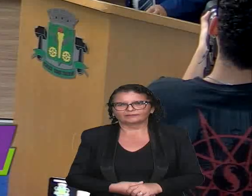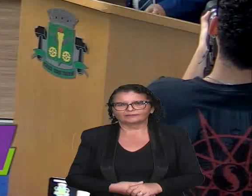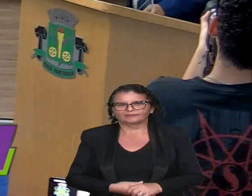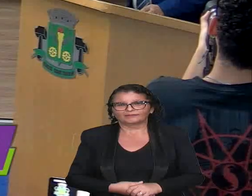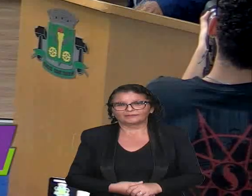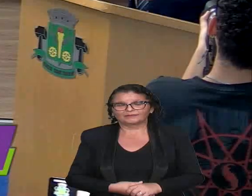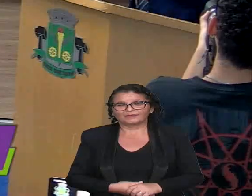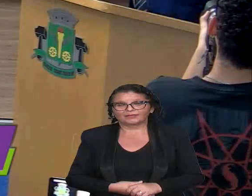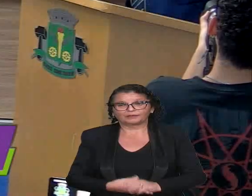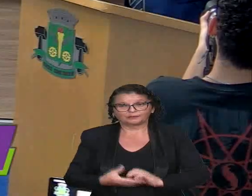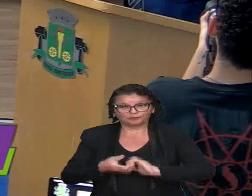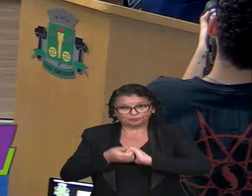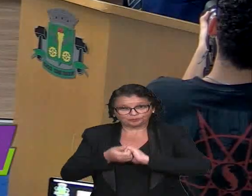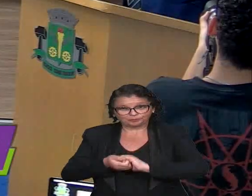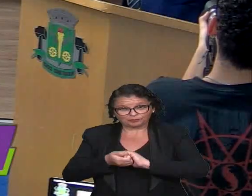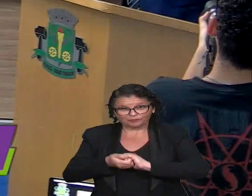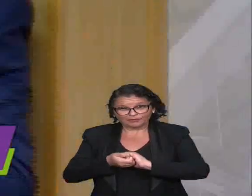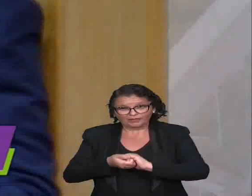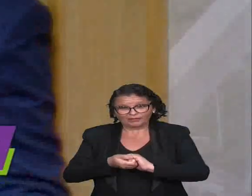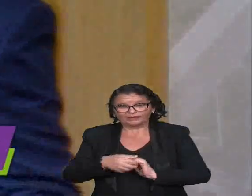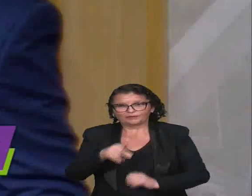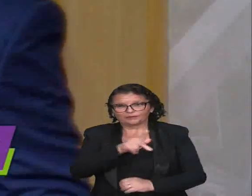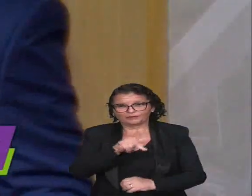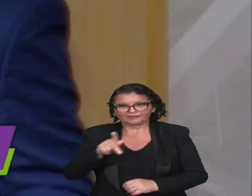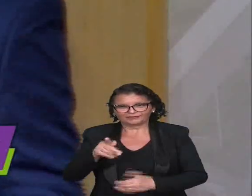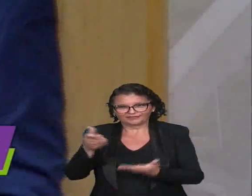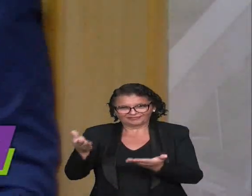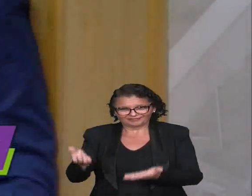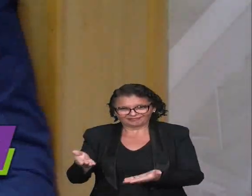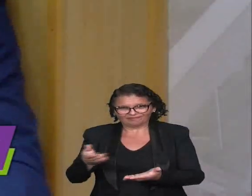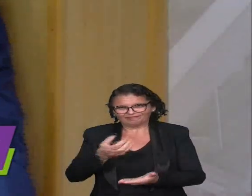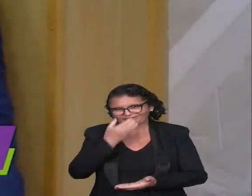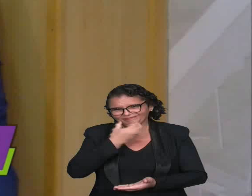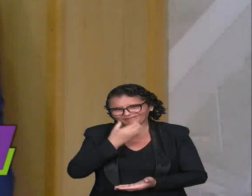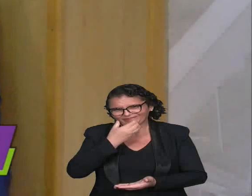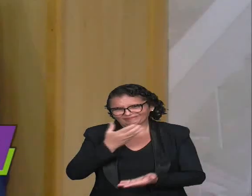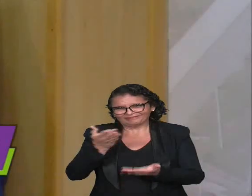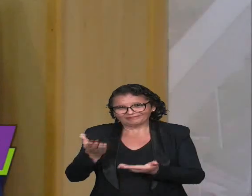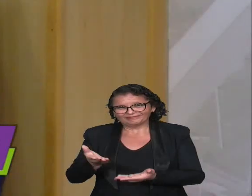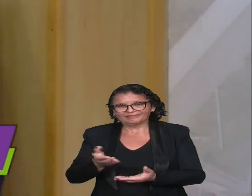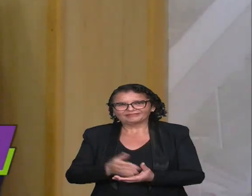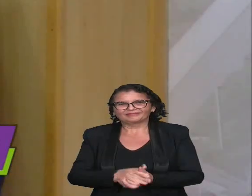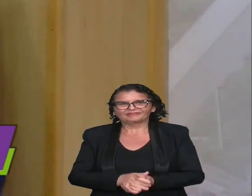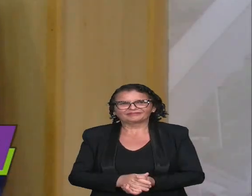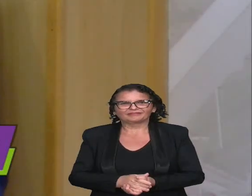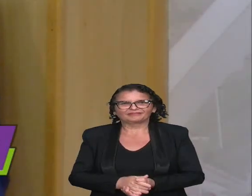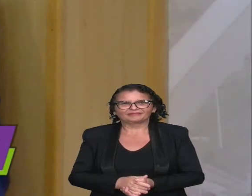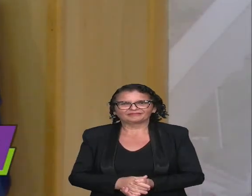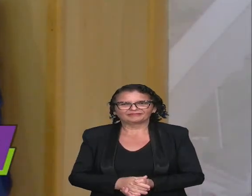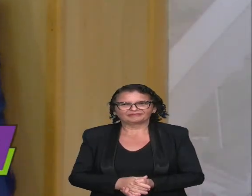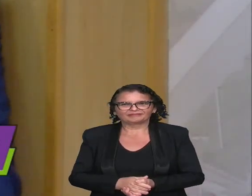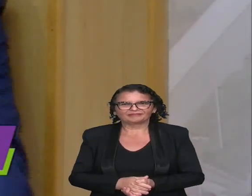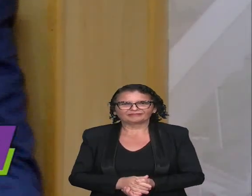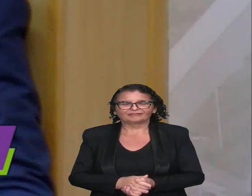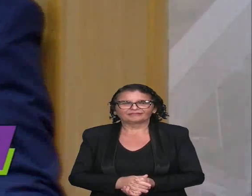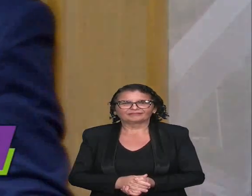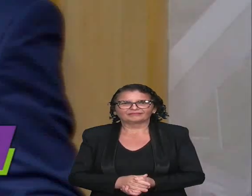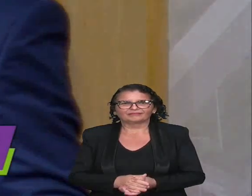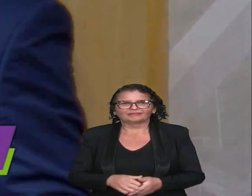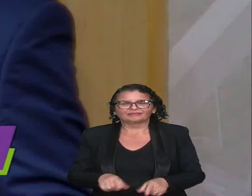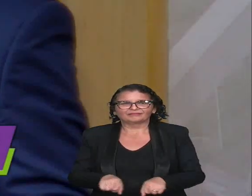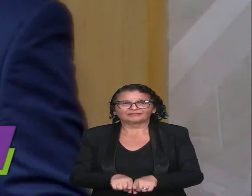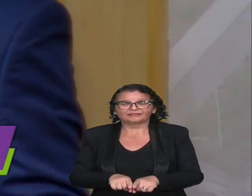quero cumprimentar o nosso Presidente aqui da Câmara Municipal Vereador Carmo Bastos